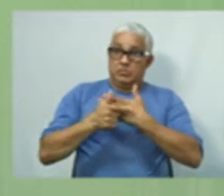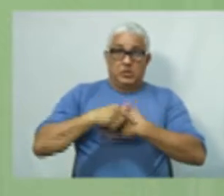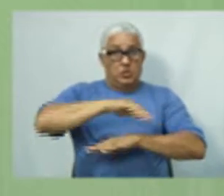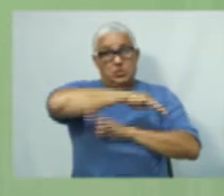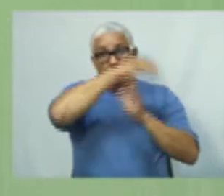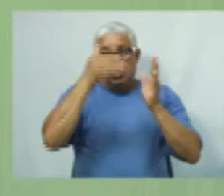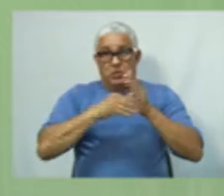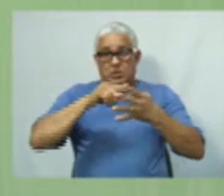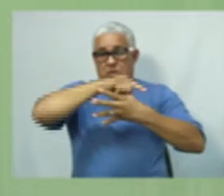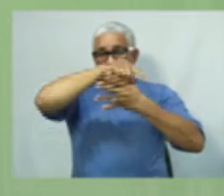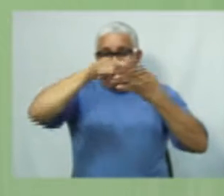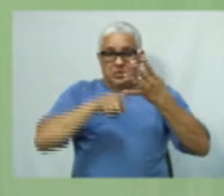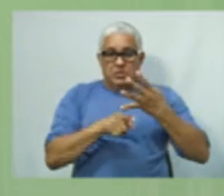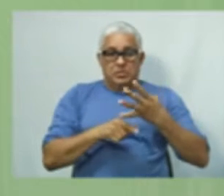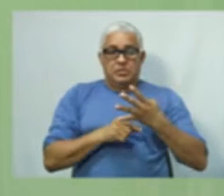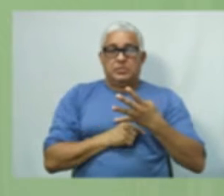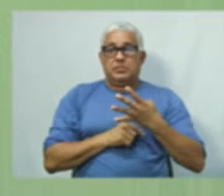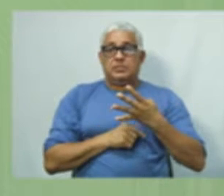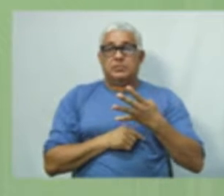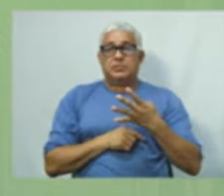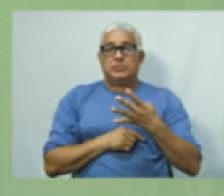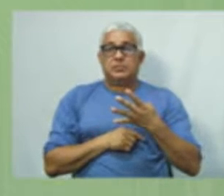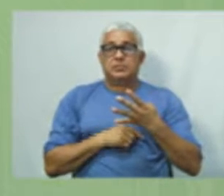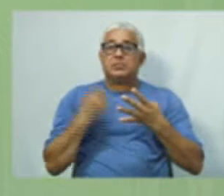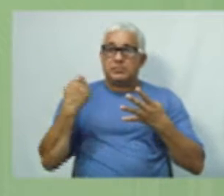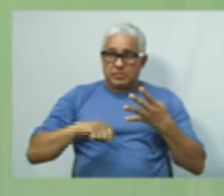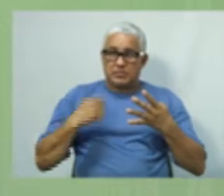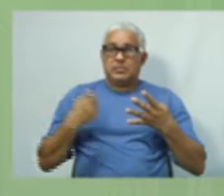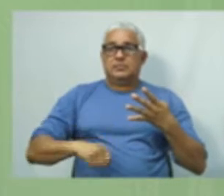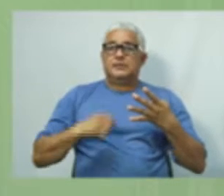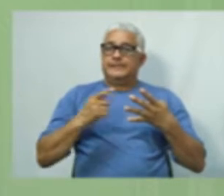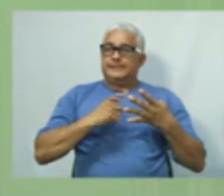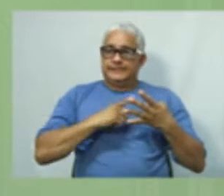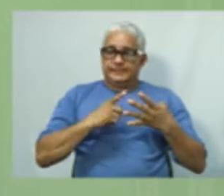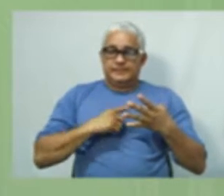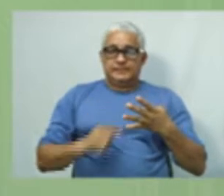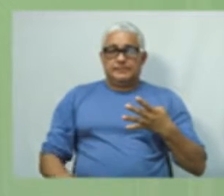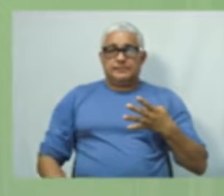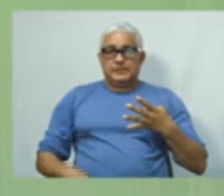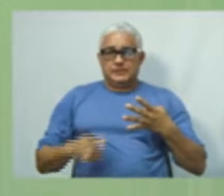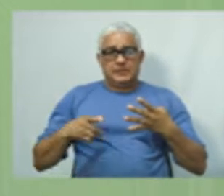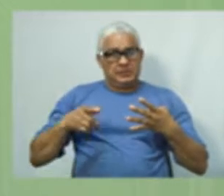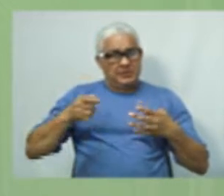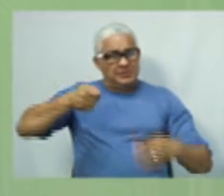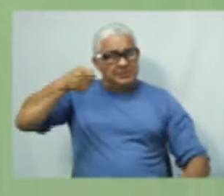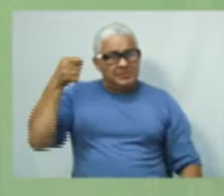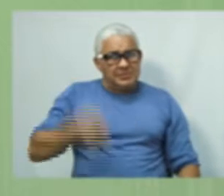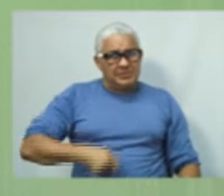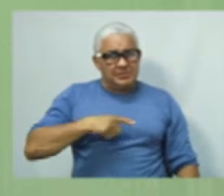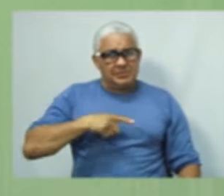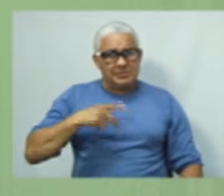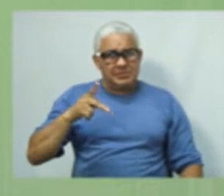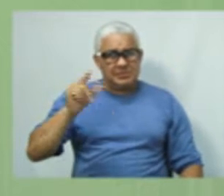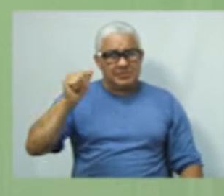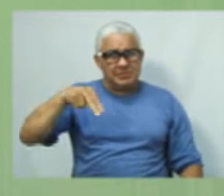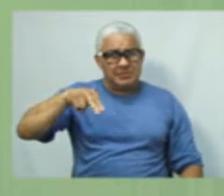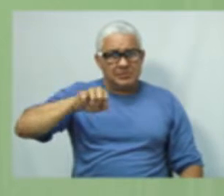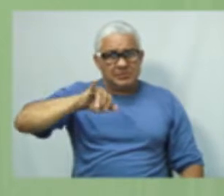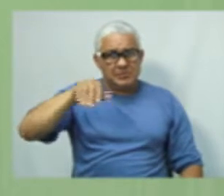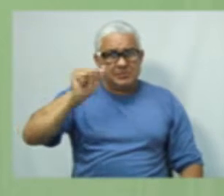as 4 funções administrativas, elas têm que ter. Mas, professora, é obrigada a ter o planejamento,